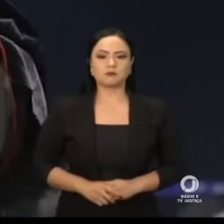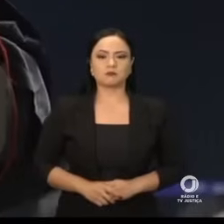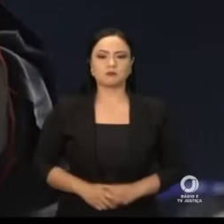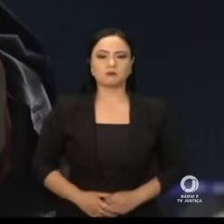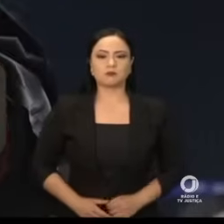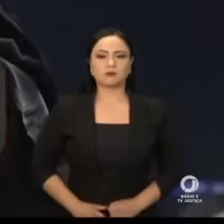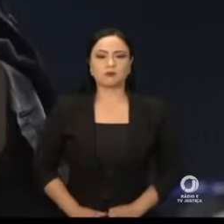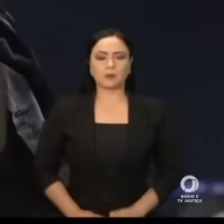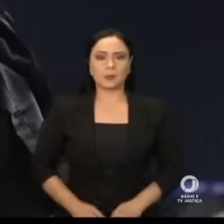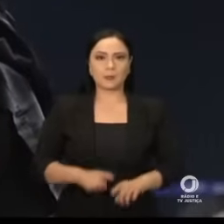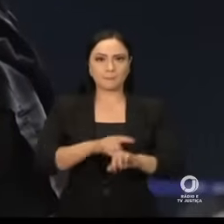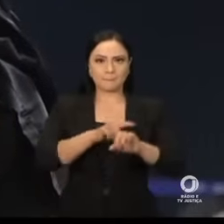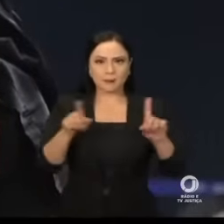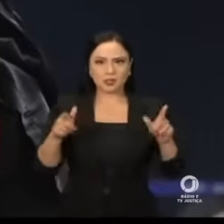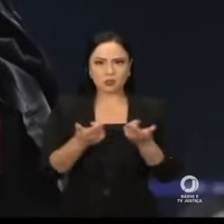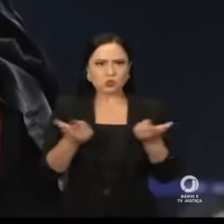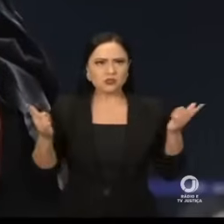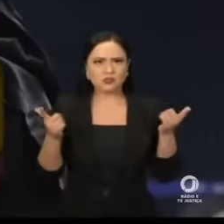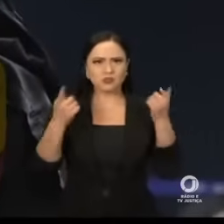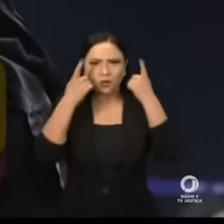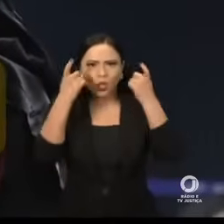Mas sem violência e grave ameaça?